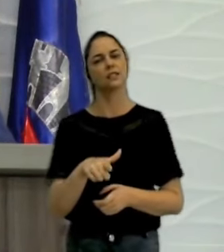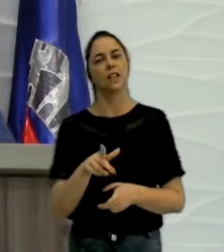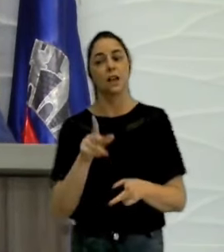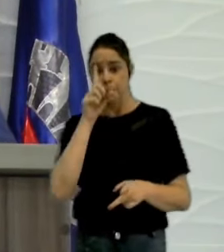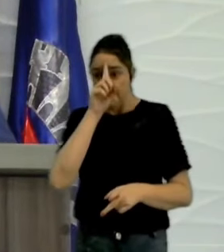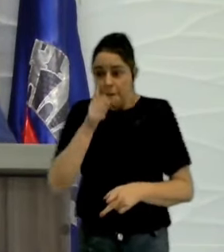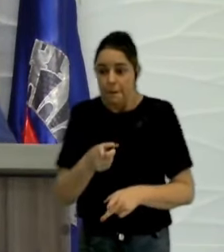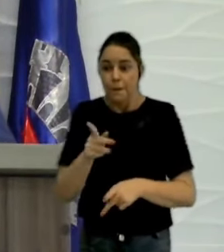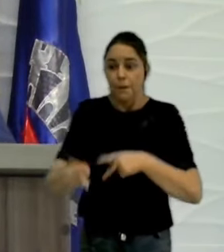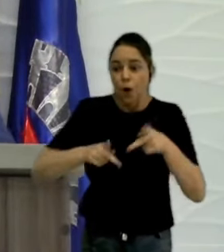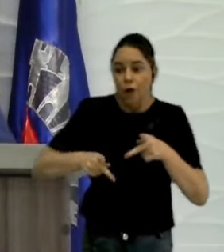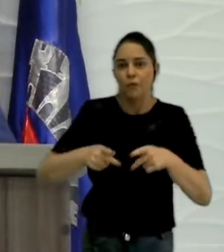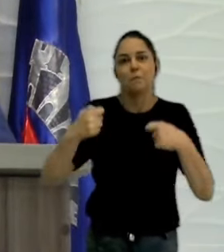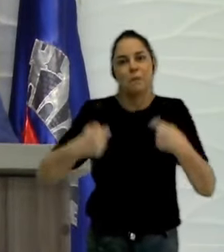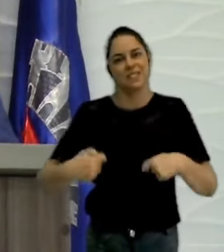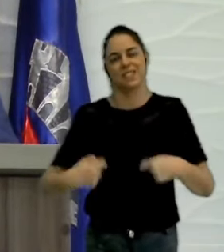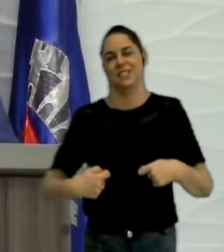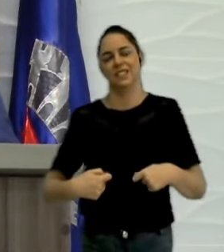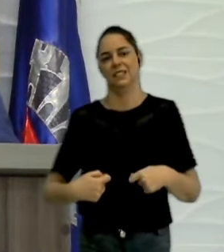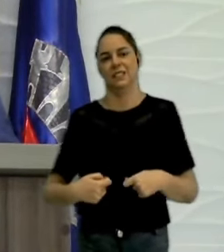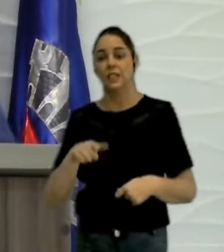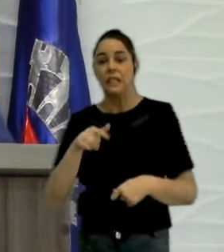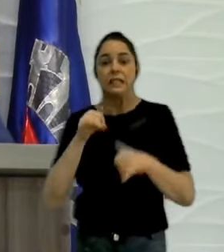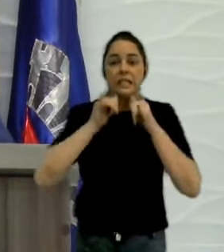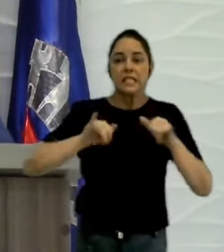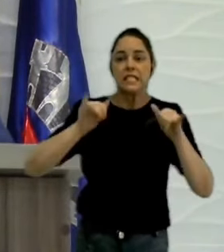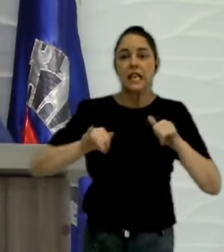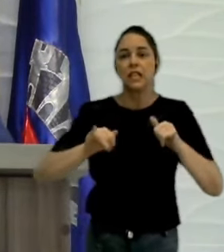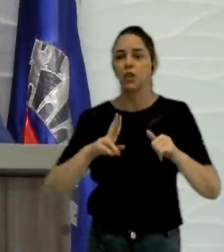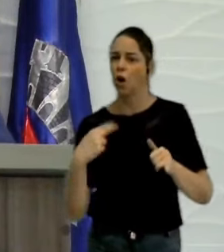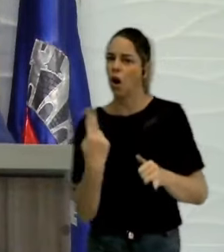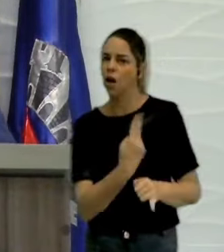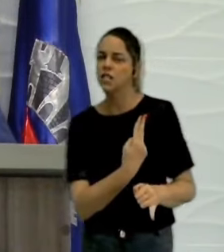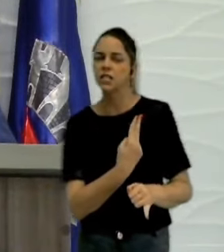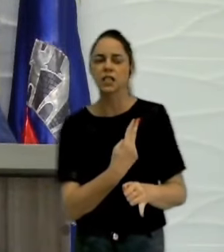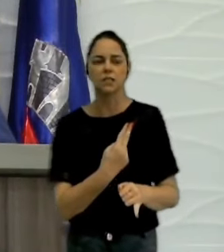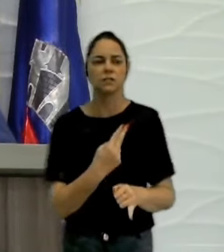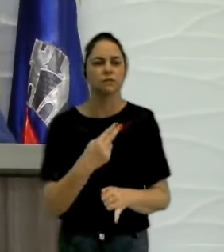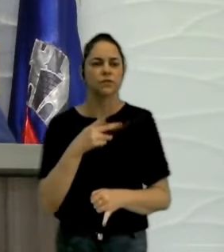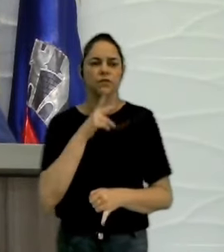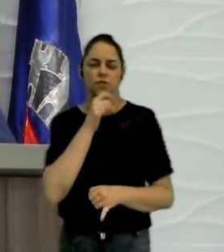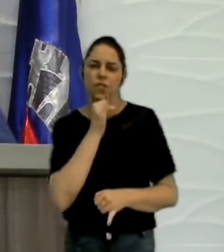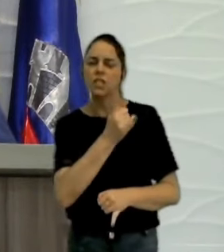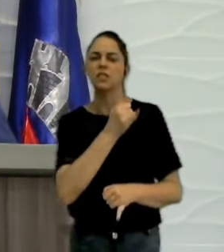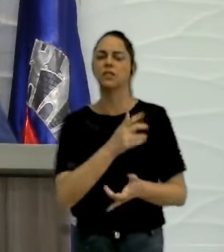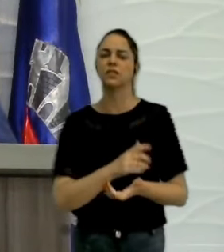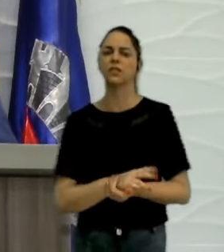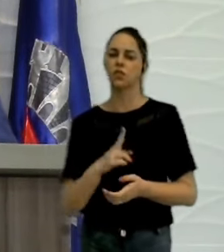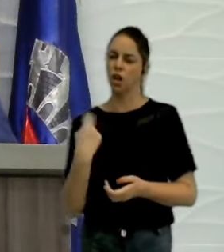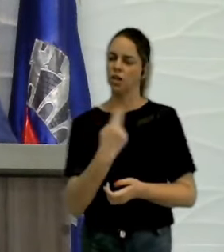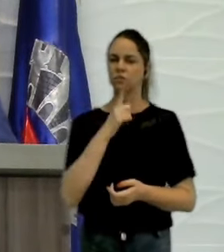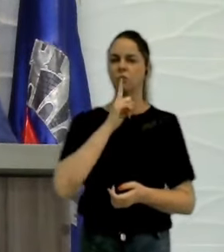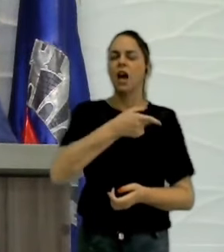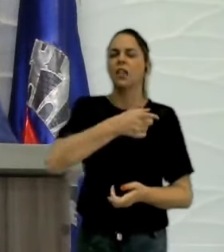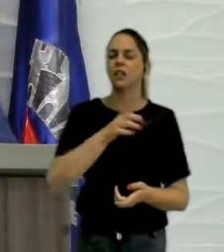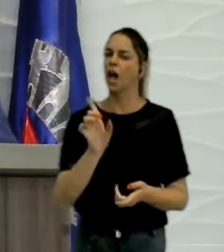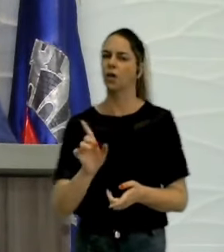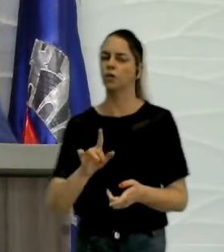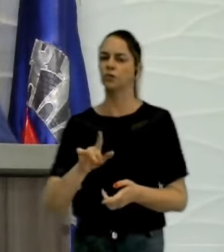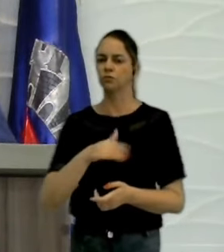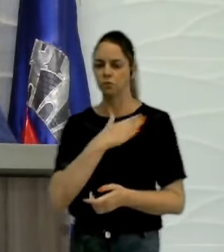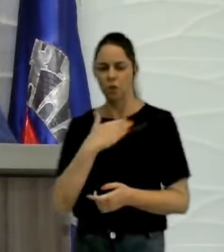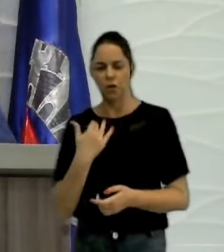está precisado, que você fica dizendo que a gente está denunciando. A gente não denuncia defunto não,